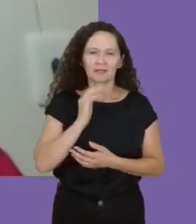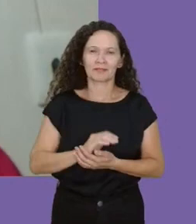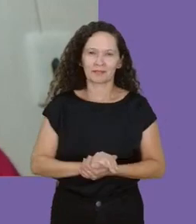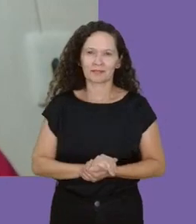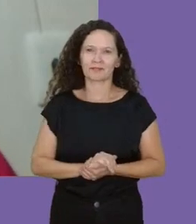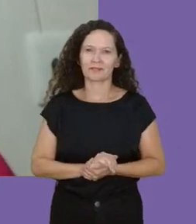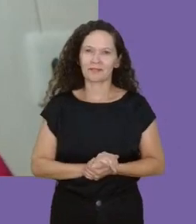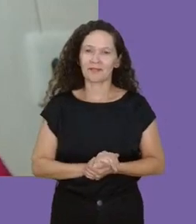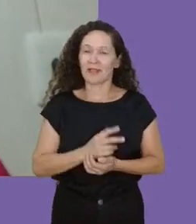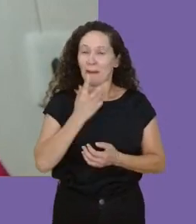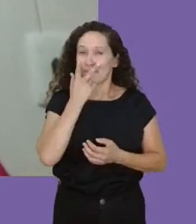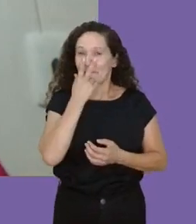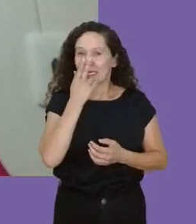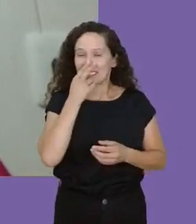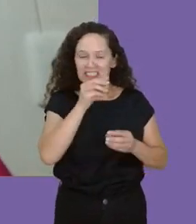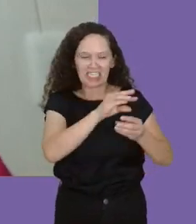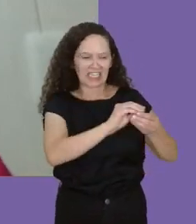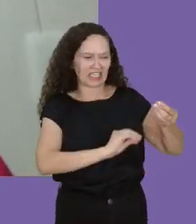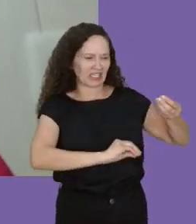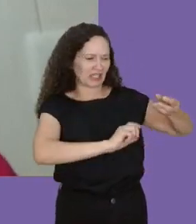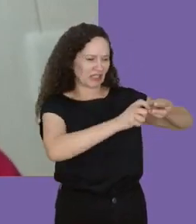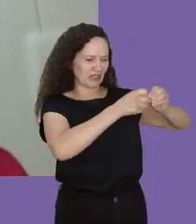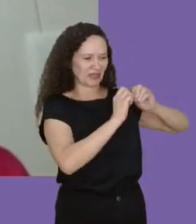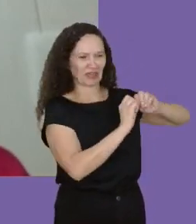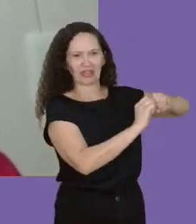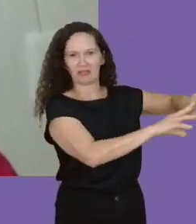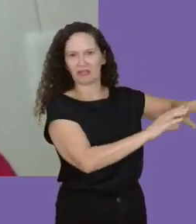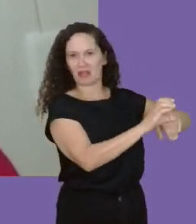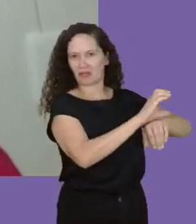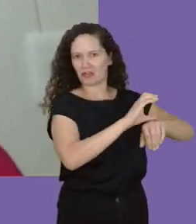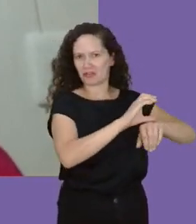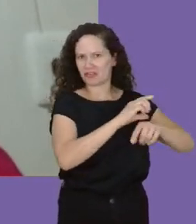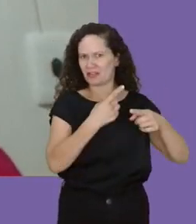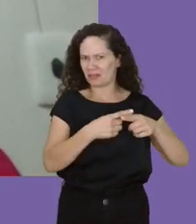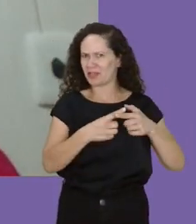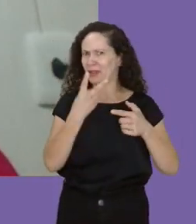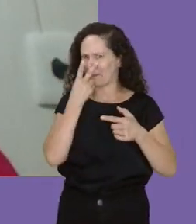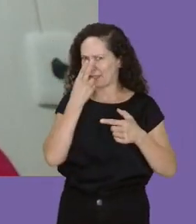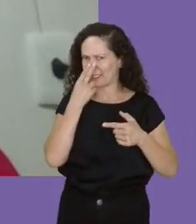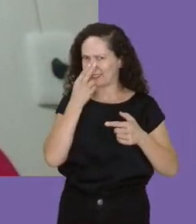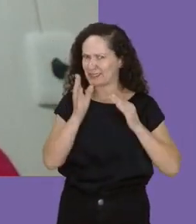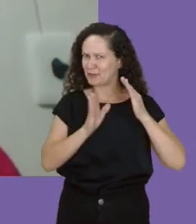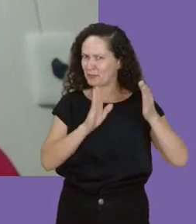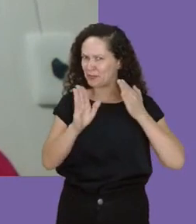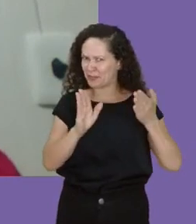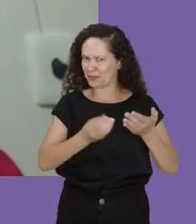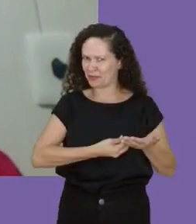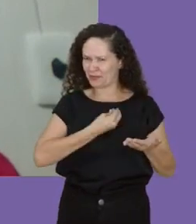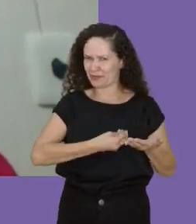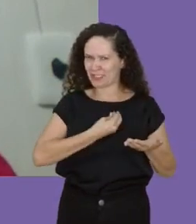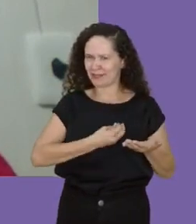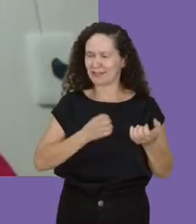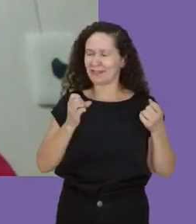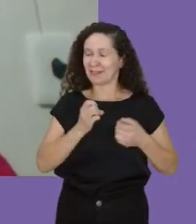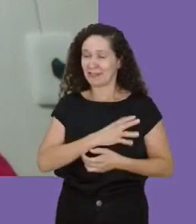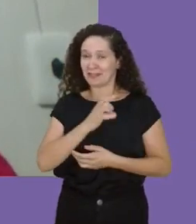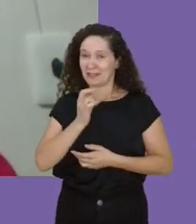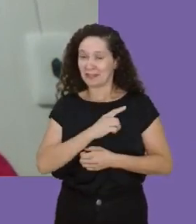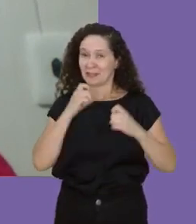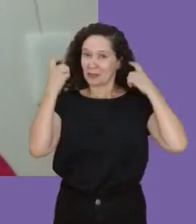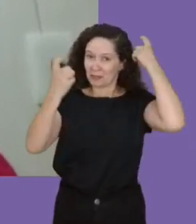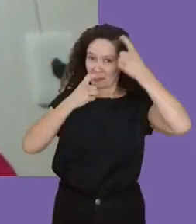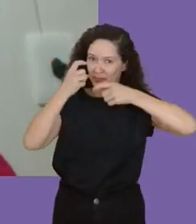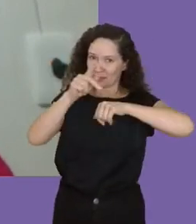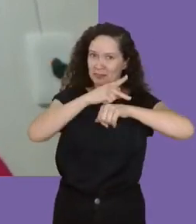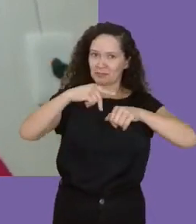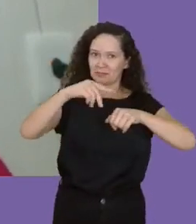à beira de ser rasgada, né? Porque, infelizmente, a gente vive um período muito tenebroso no